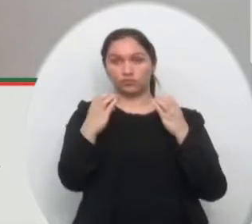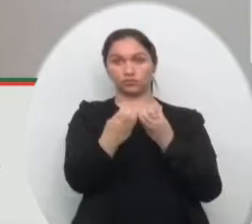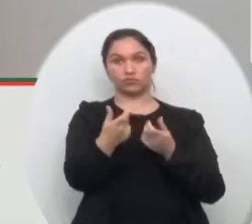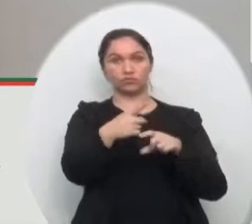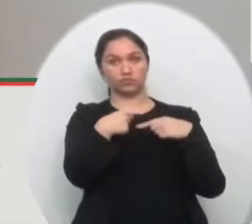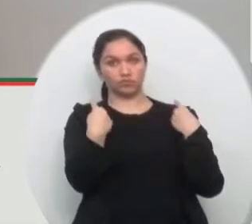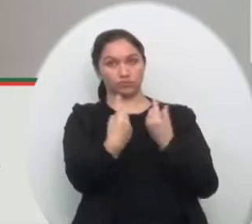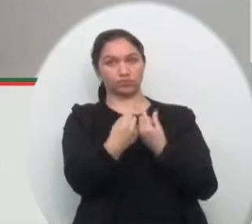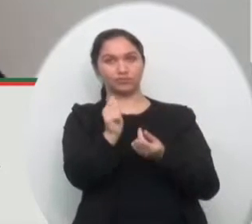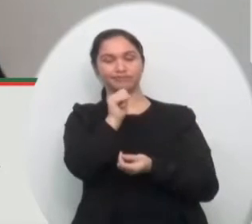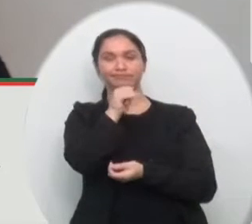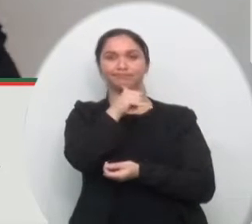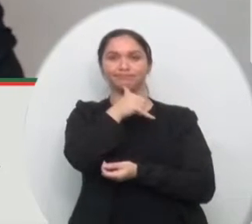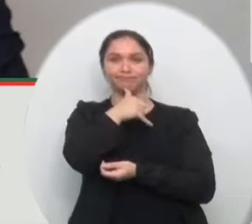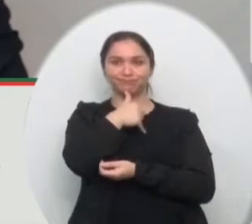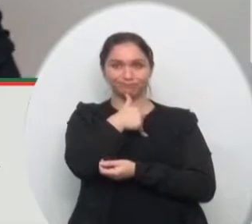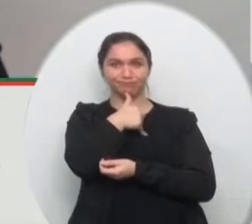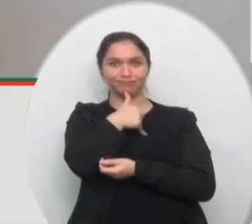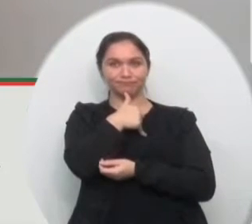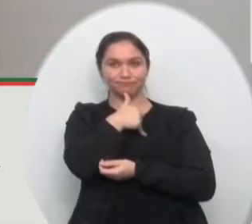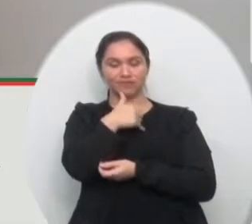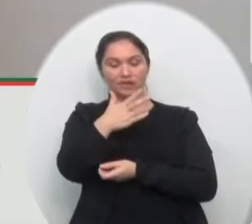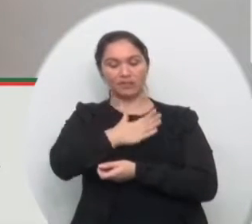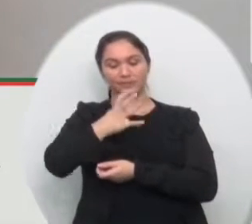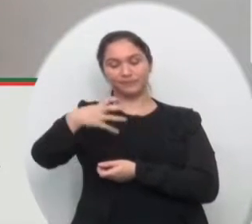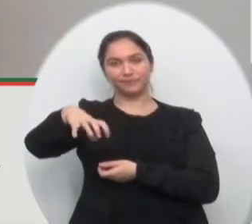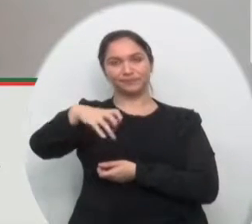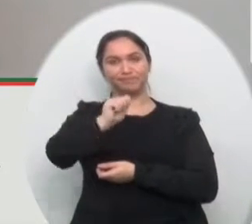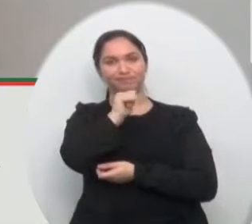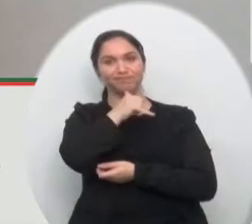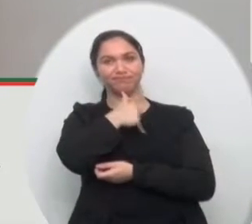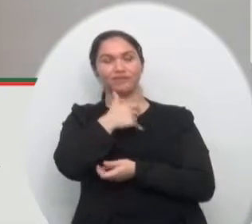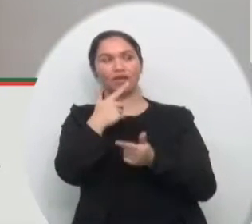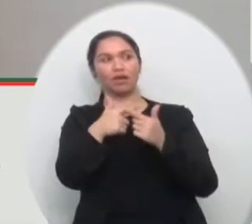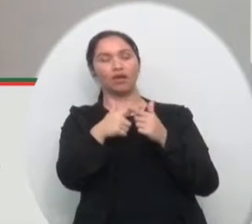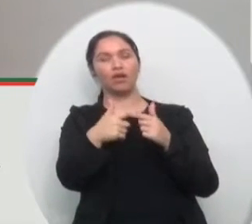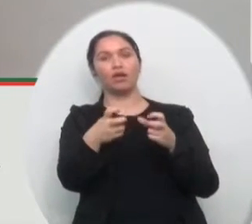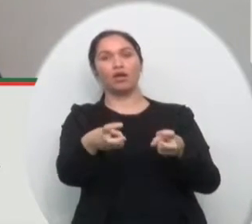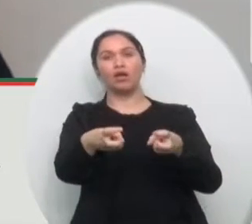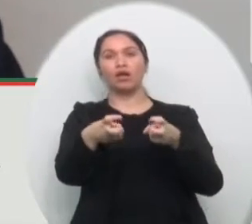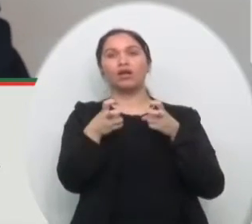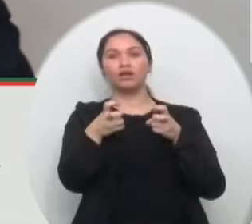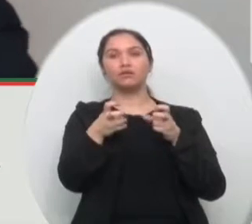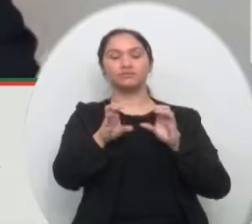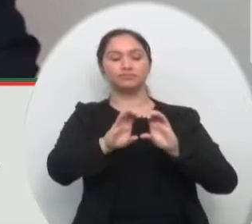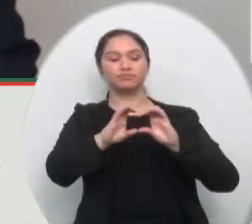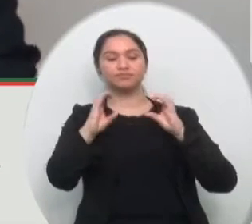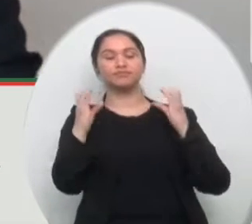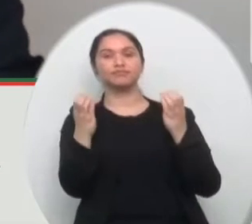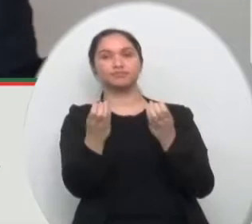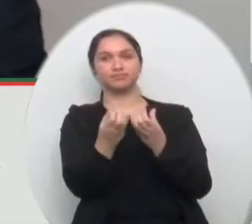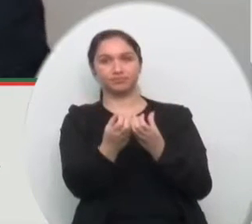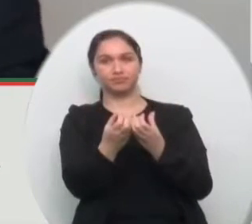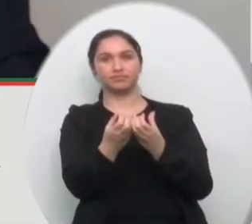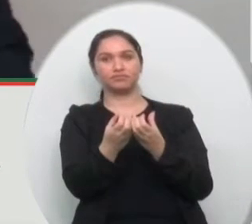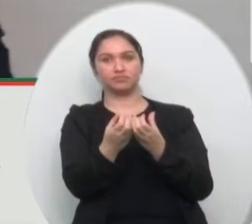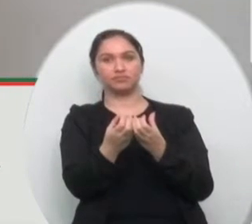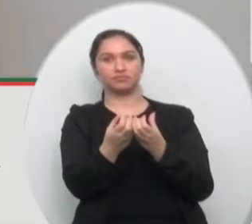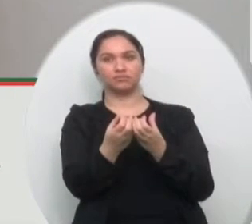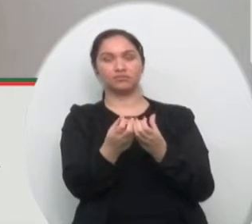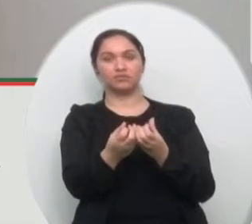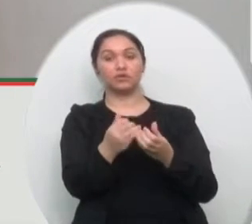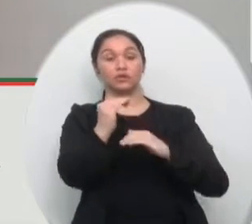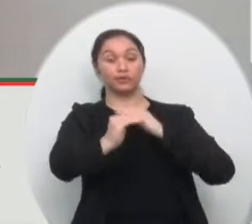ficamos muito tristes na nossa região, que quando se vê uma comunidade, uma região que está dando certo, na